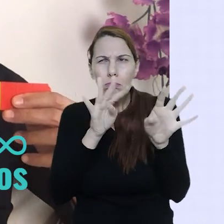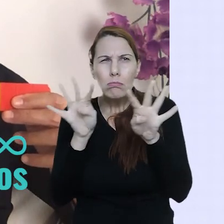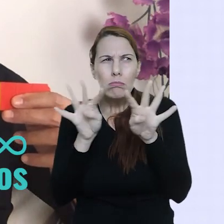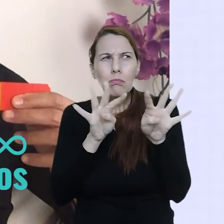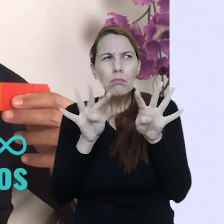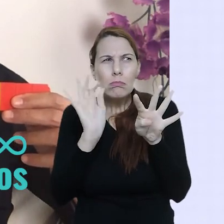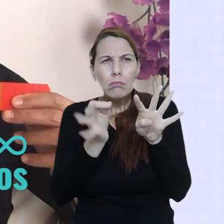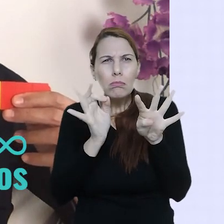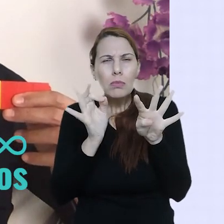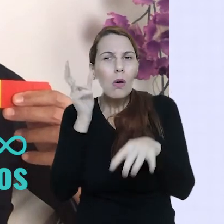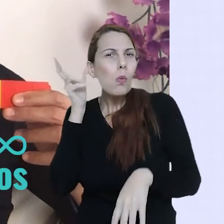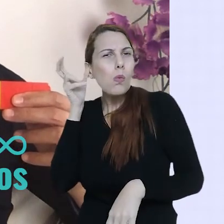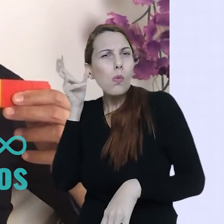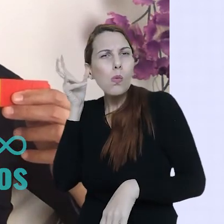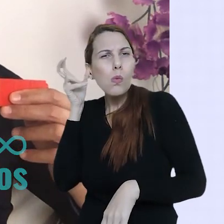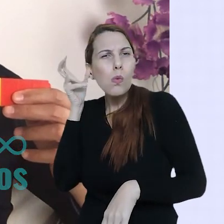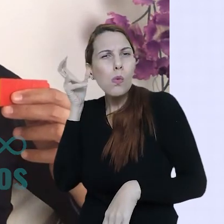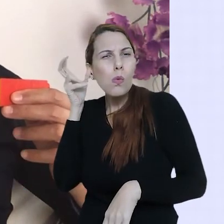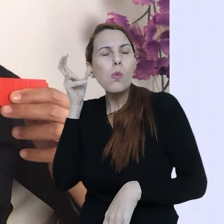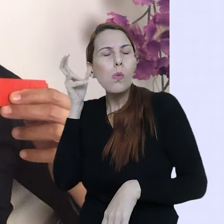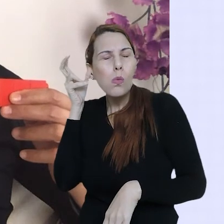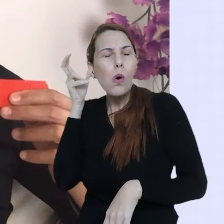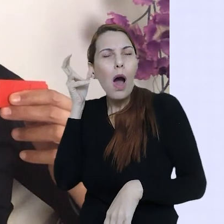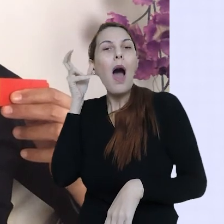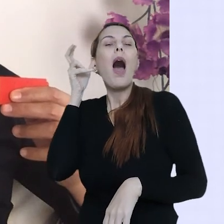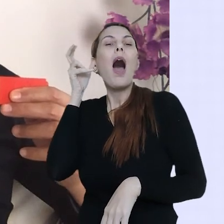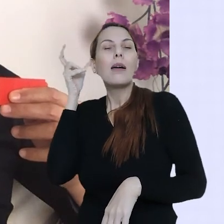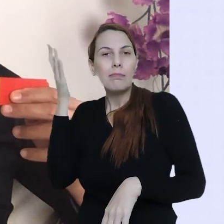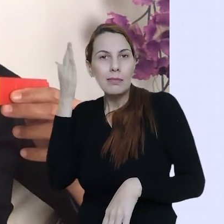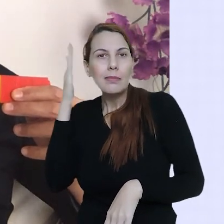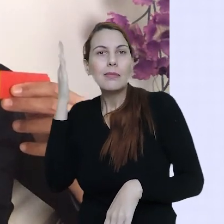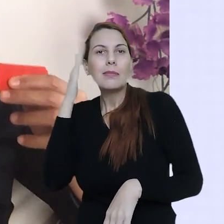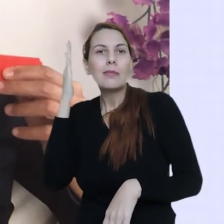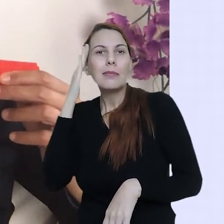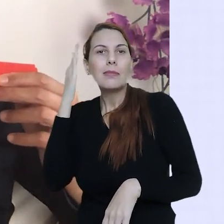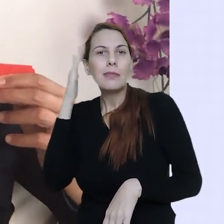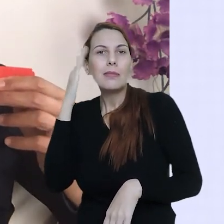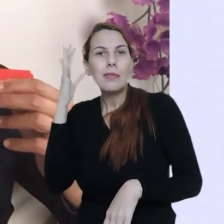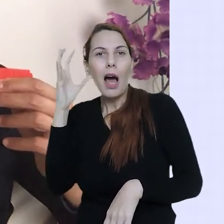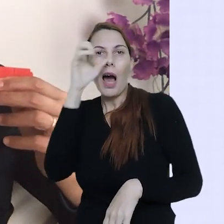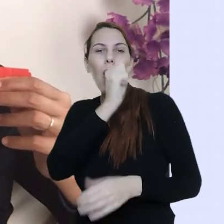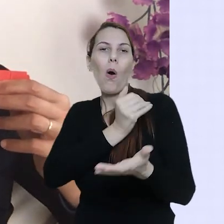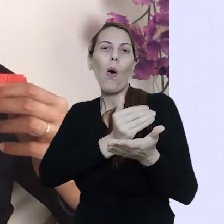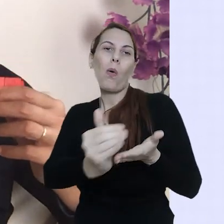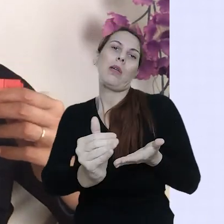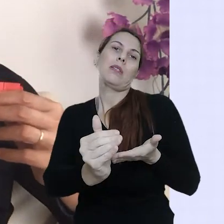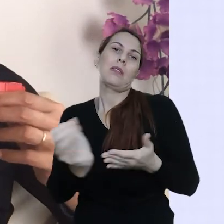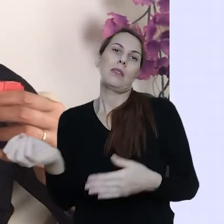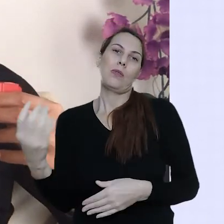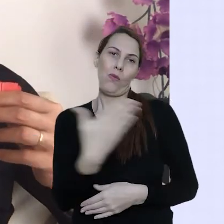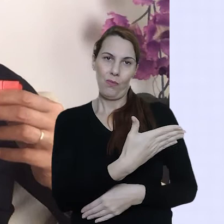os ouvidos, abertos de uma maneira a receber para você poder